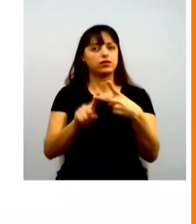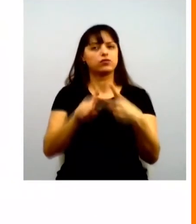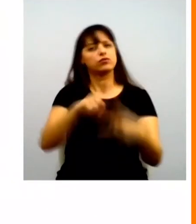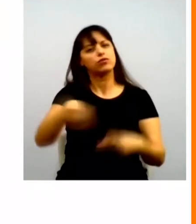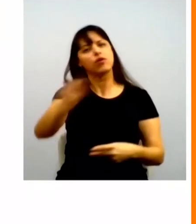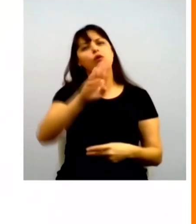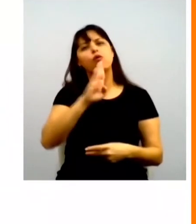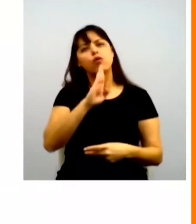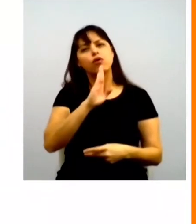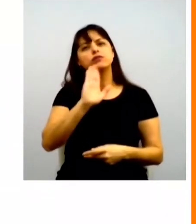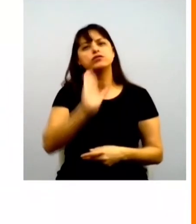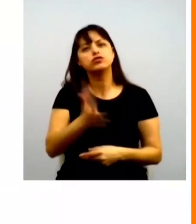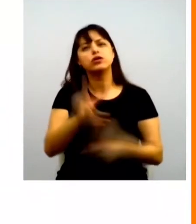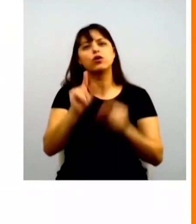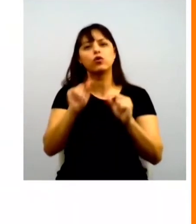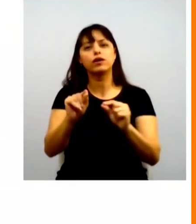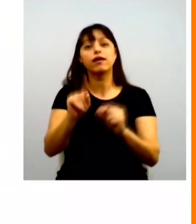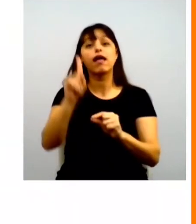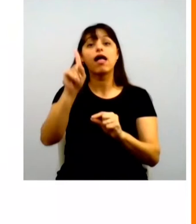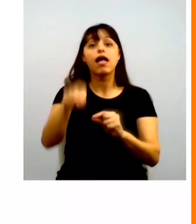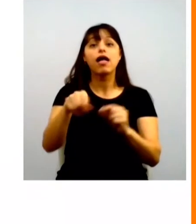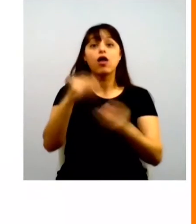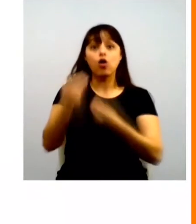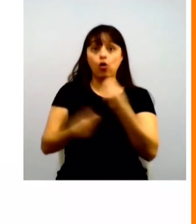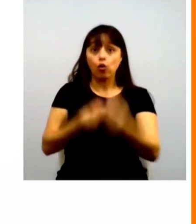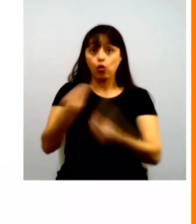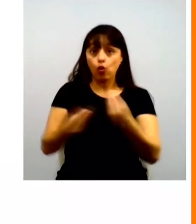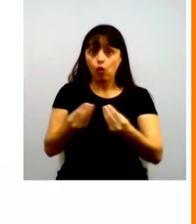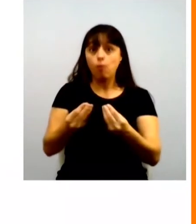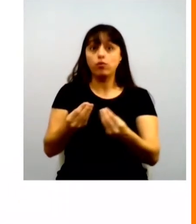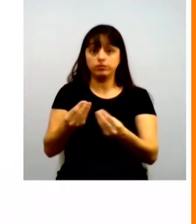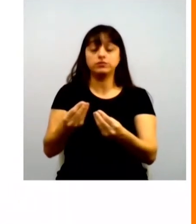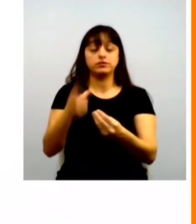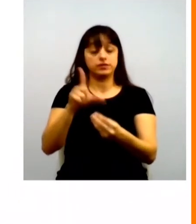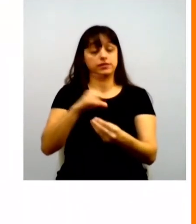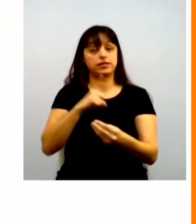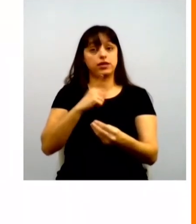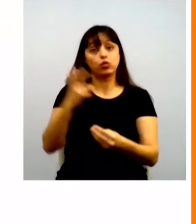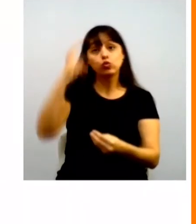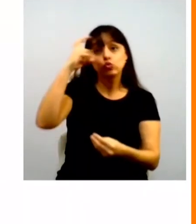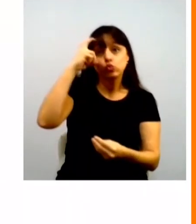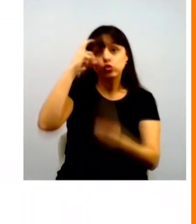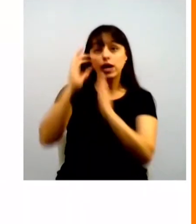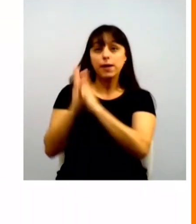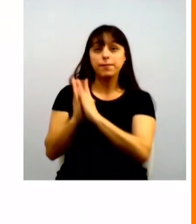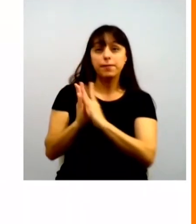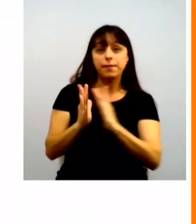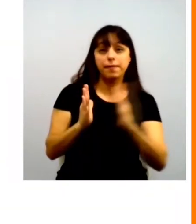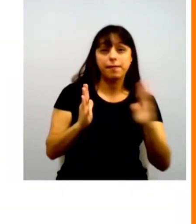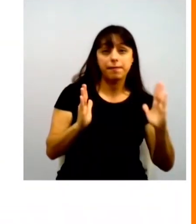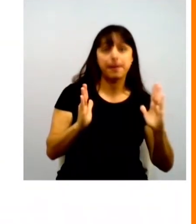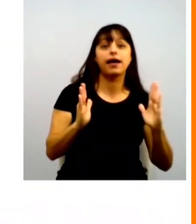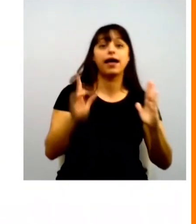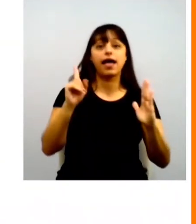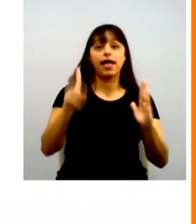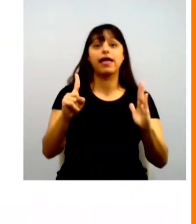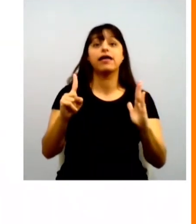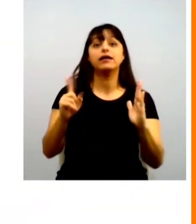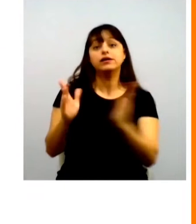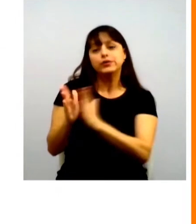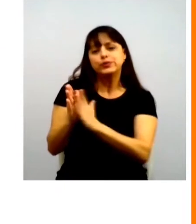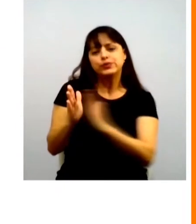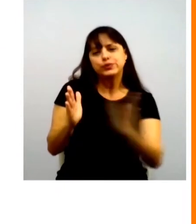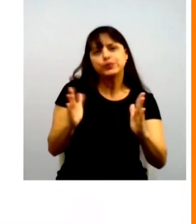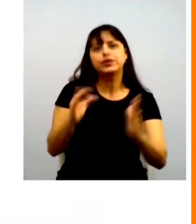aportes da cultura ao Desenvolução, que, basicamente, na década dos 90 do passado século, se começaram a